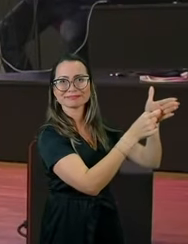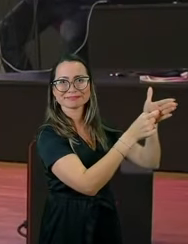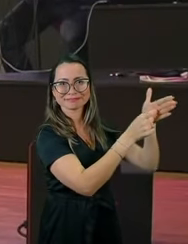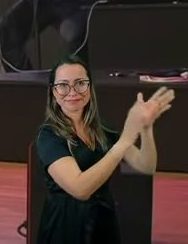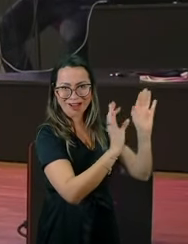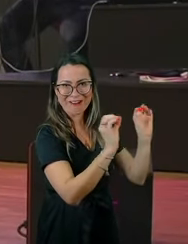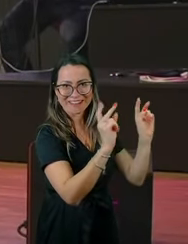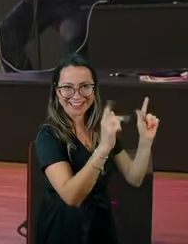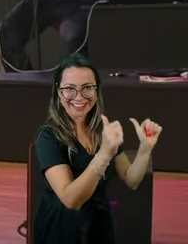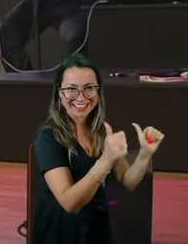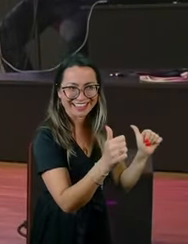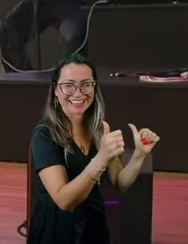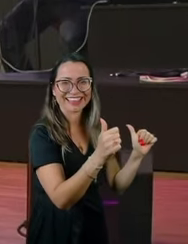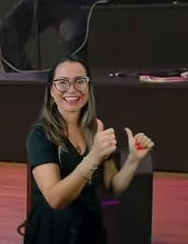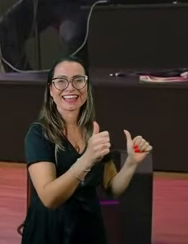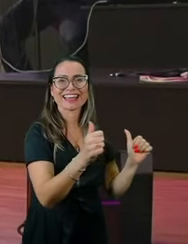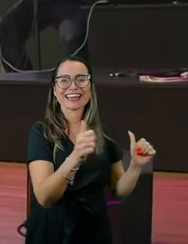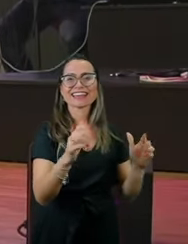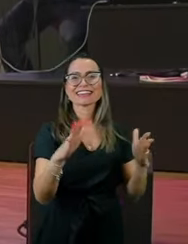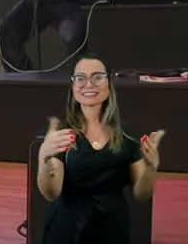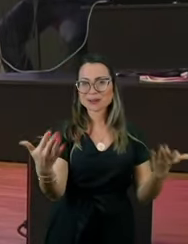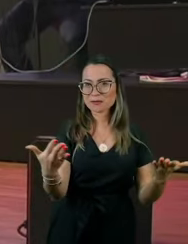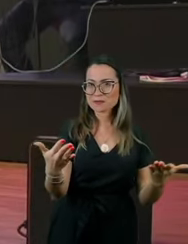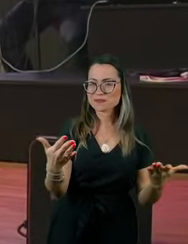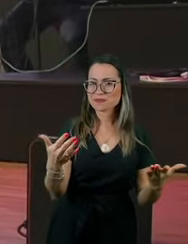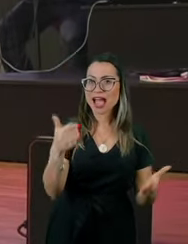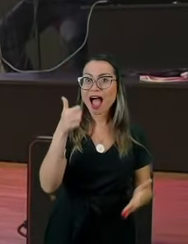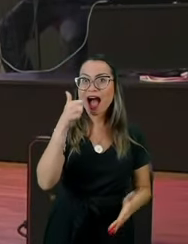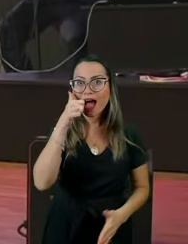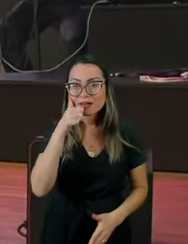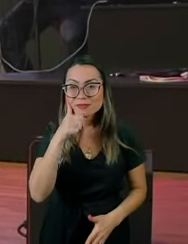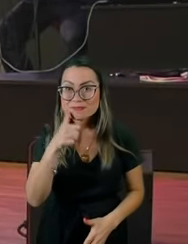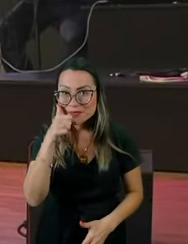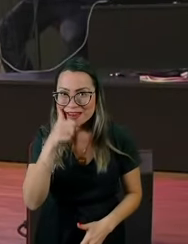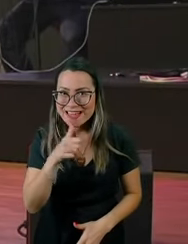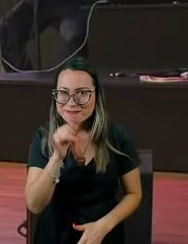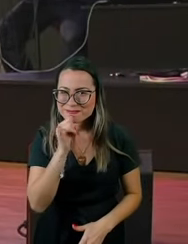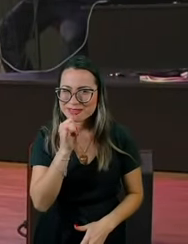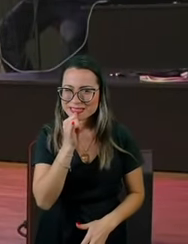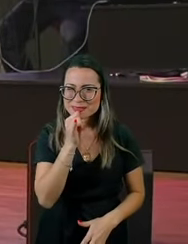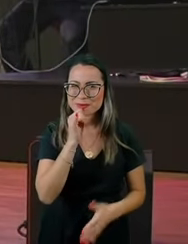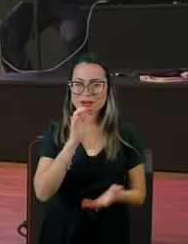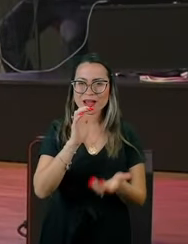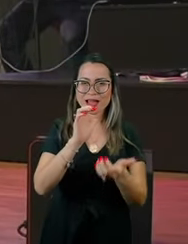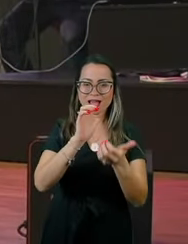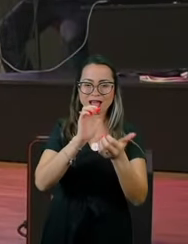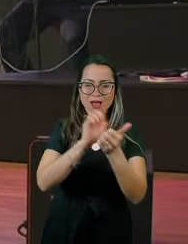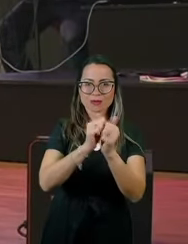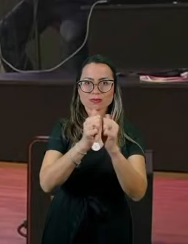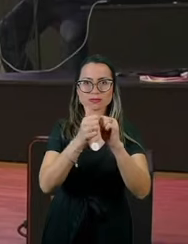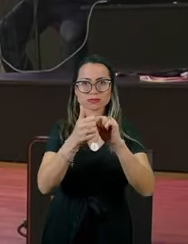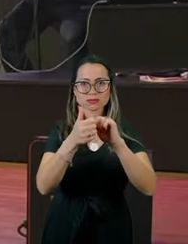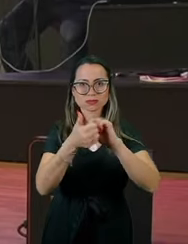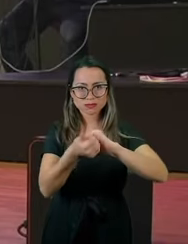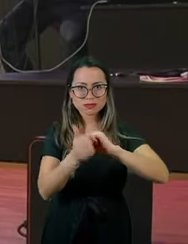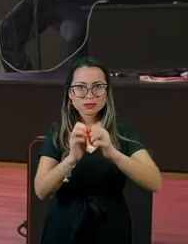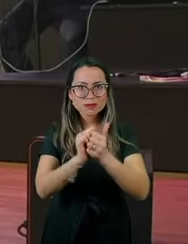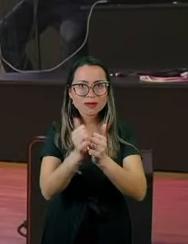elas são inclusivas. Elas suportam as diferenças umas das outras.